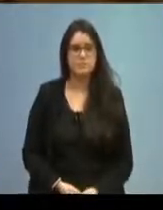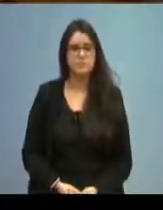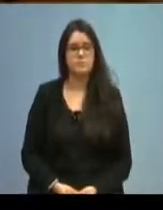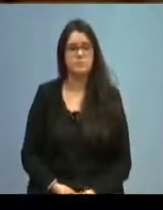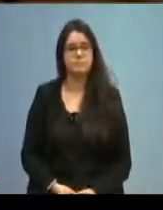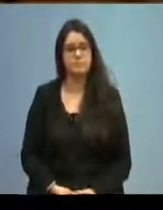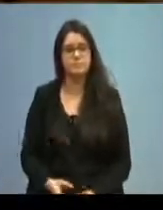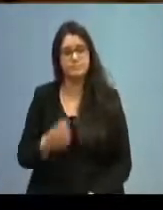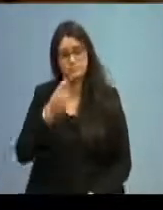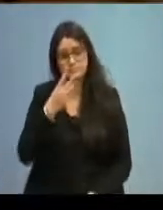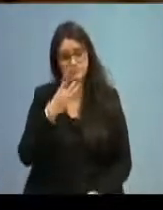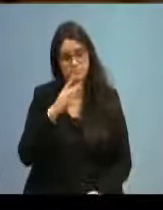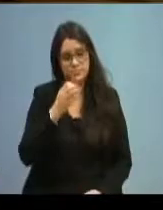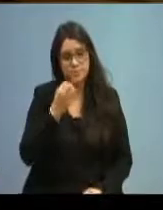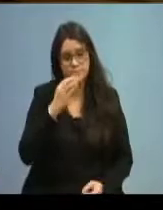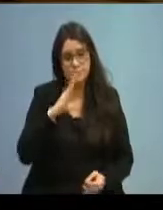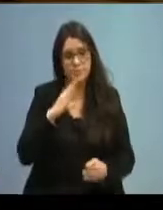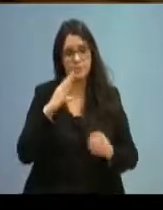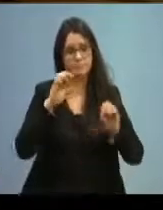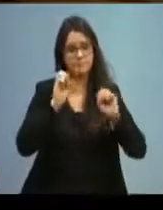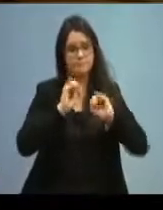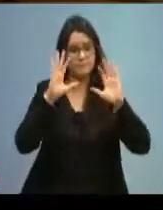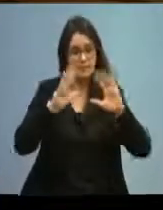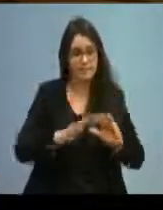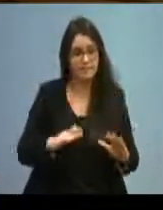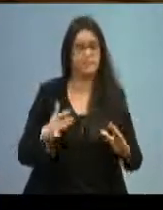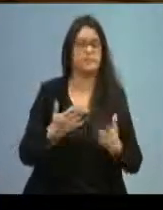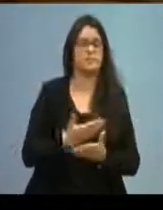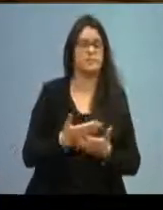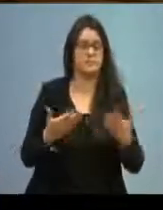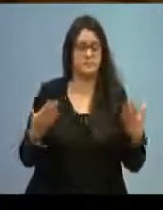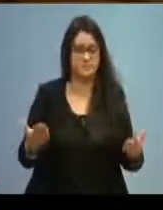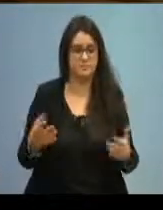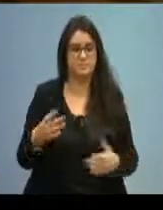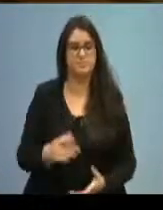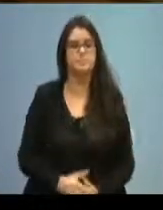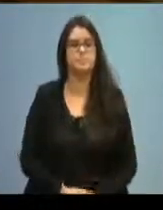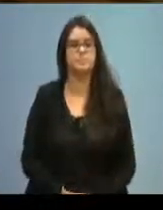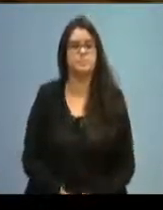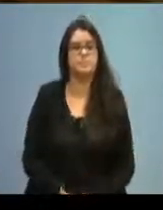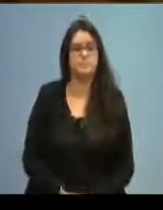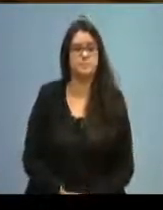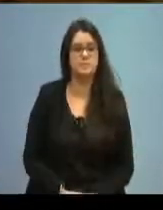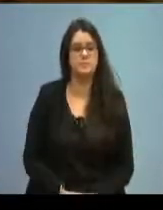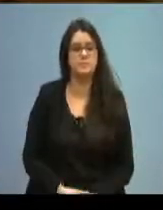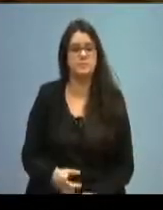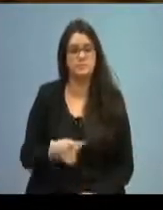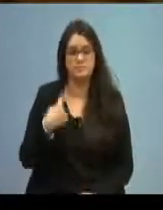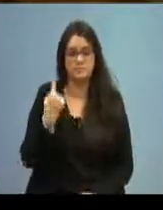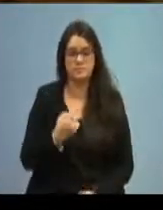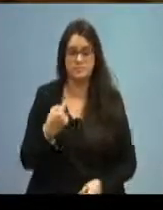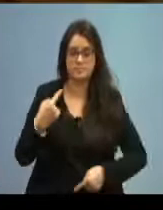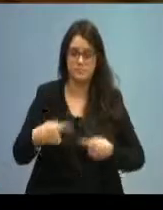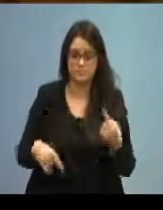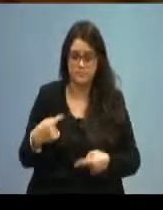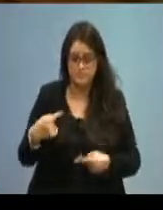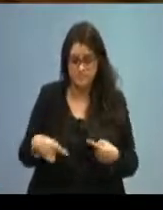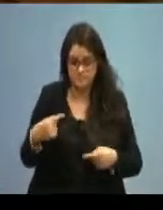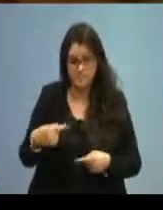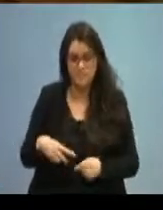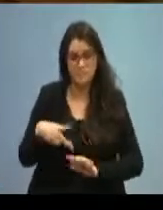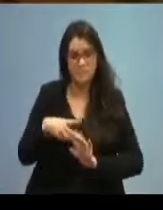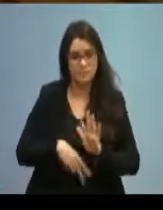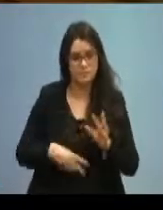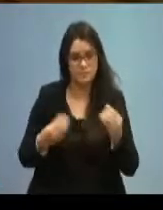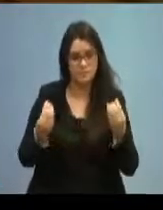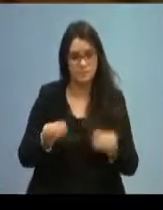25 minutos, né? Estamos na discussão desse conjunto de projetos que denominam vias